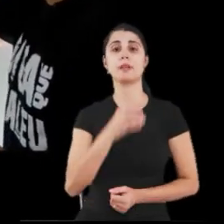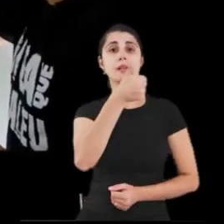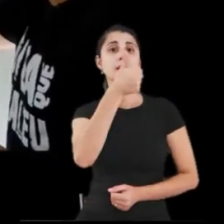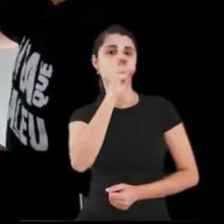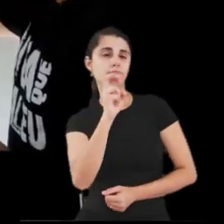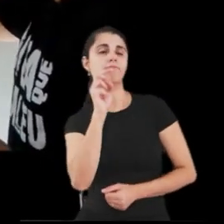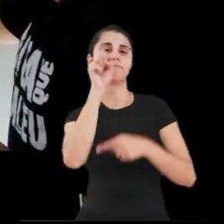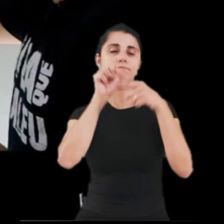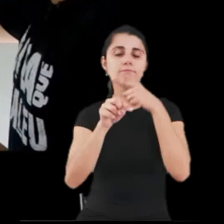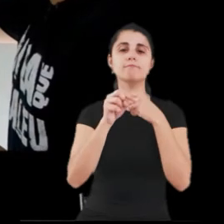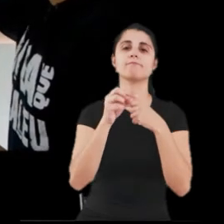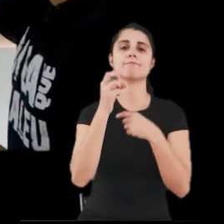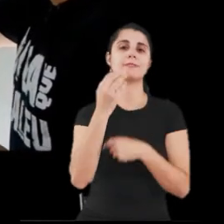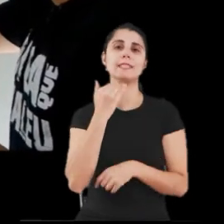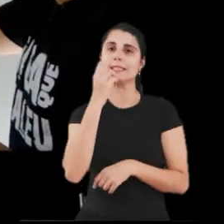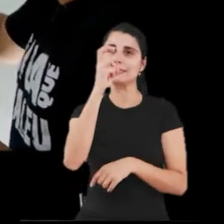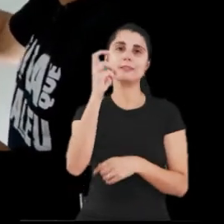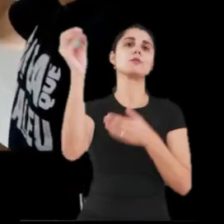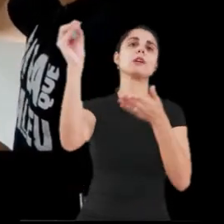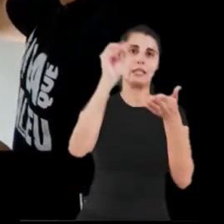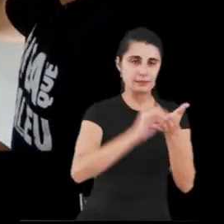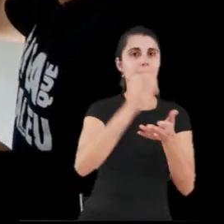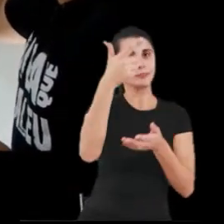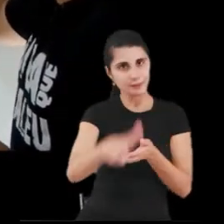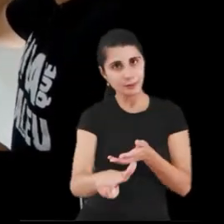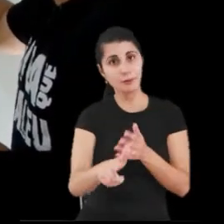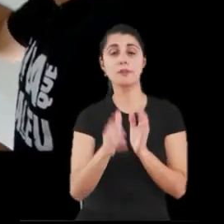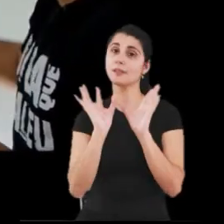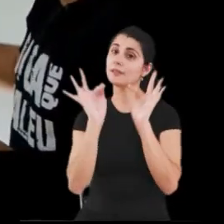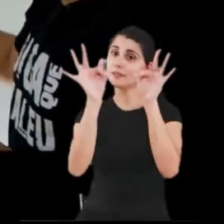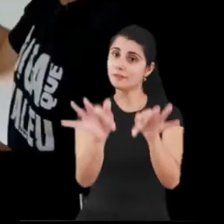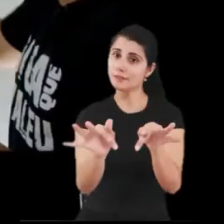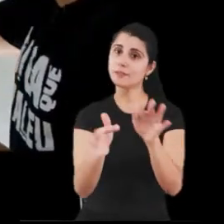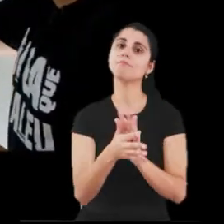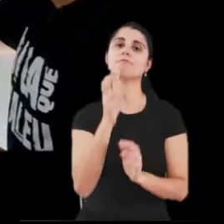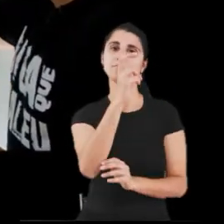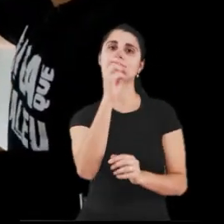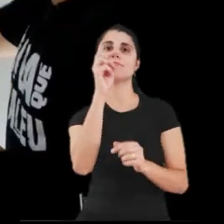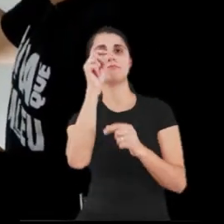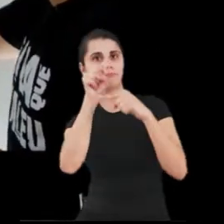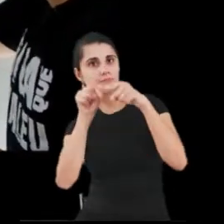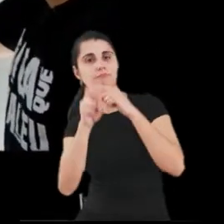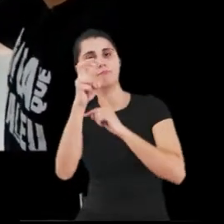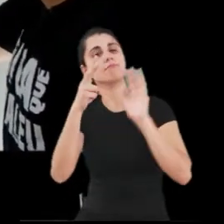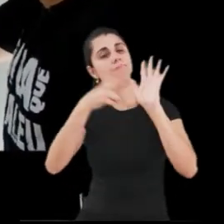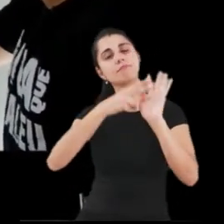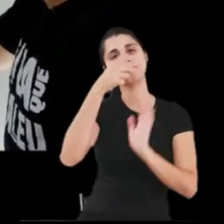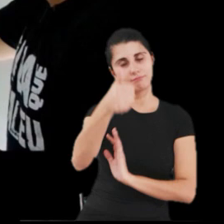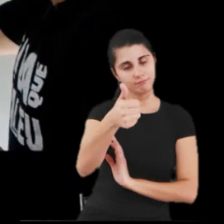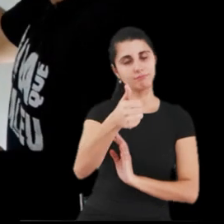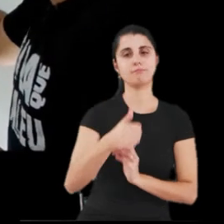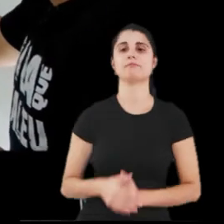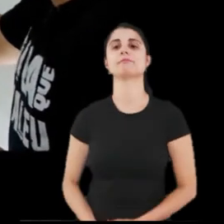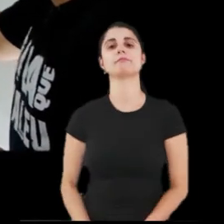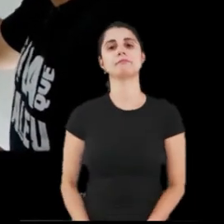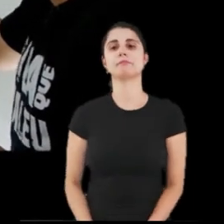é 5 e o 5 não dá por 3, então eu repito. E para finalizar, por 5. 5 por 5 dá 1